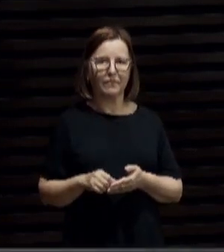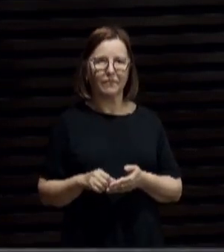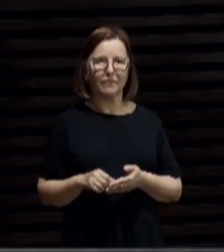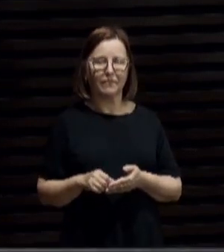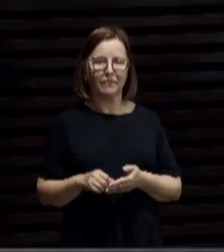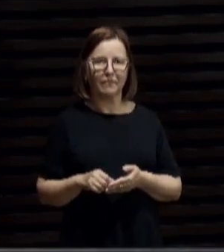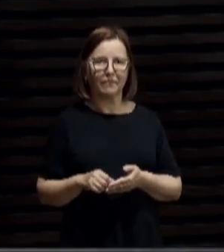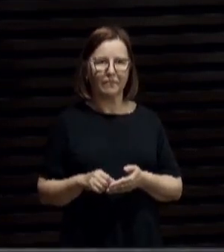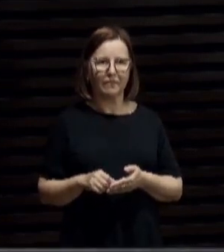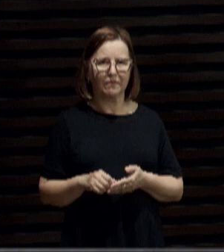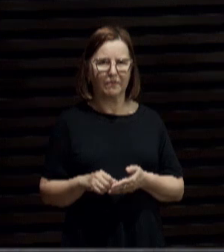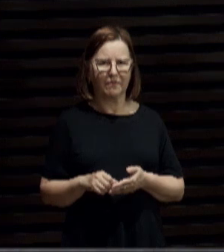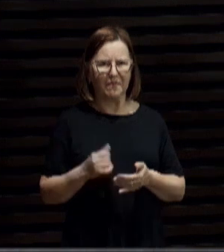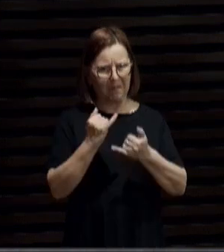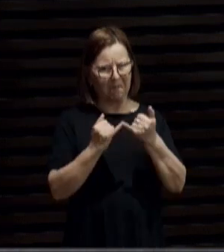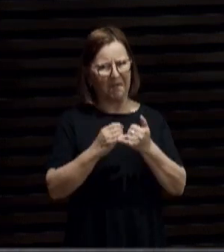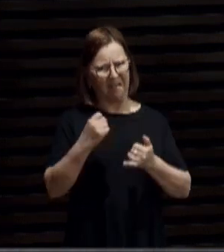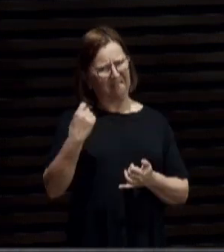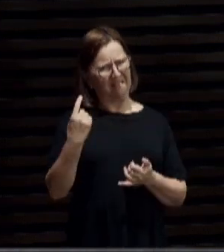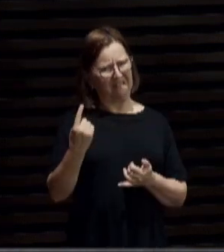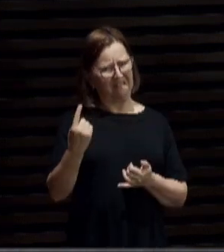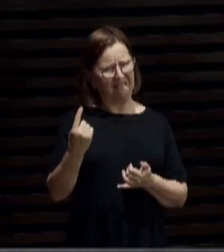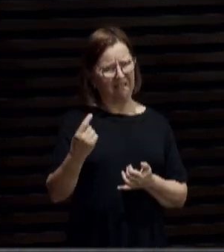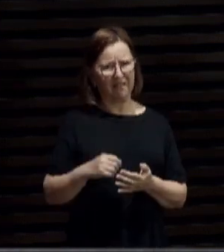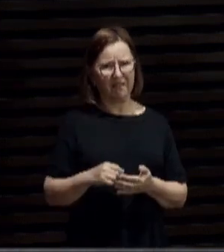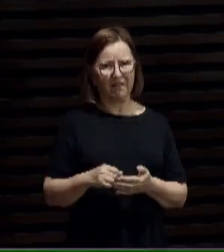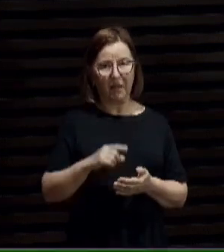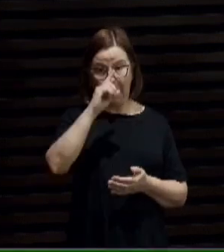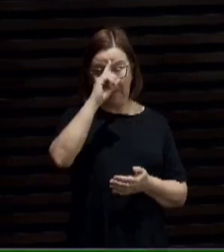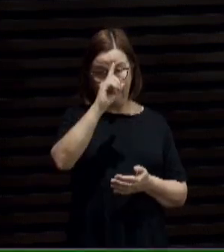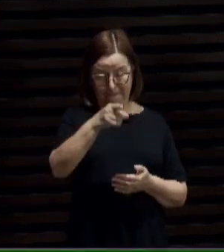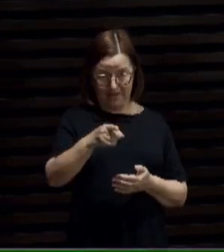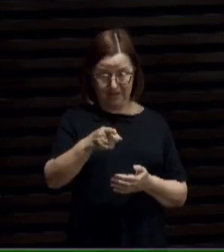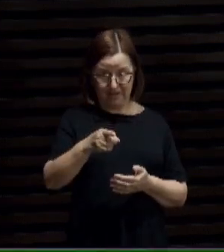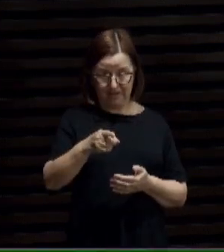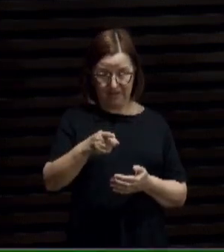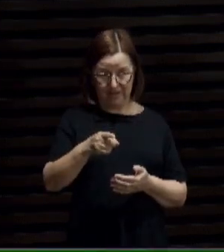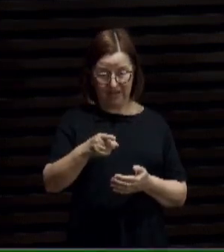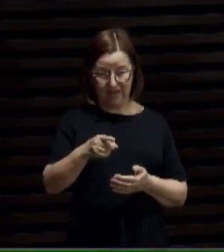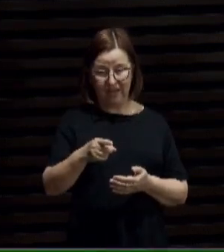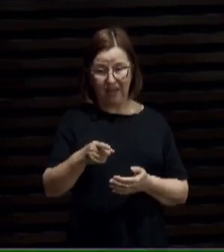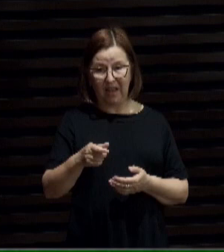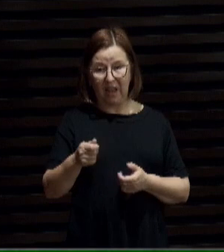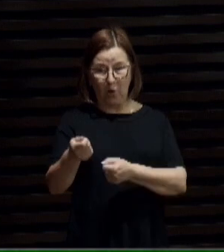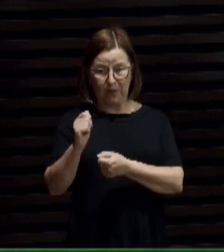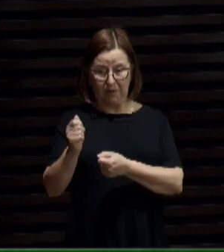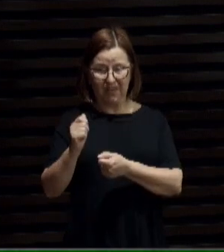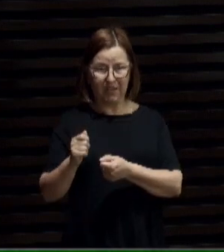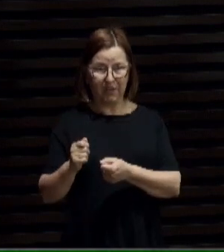E aqui é muito estranho isso. Ele dá uma ordem aos especialistas, contrária